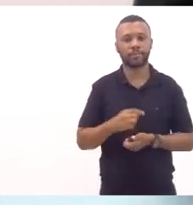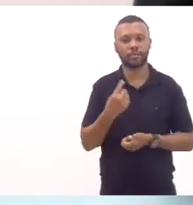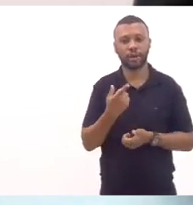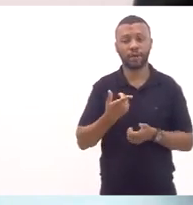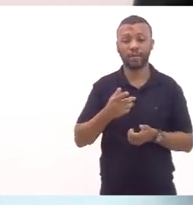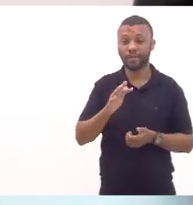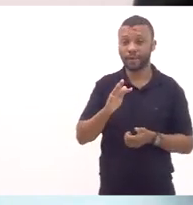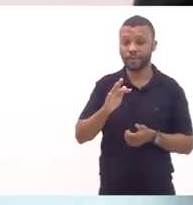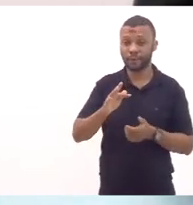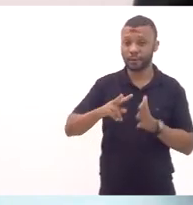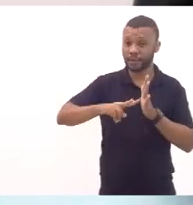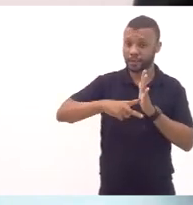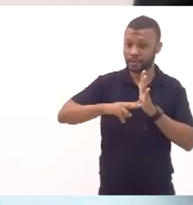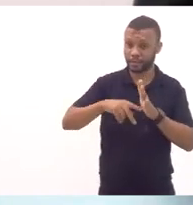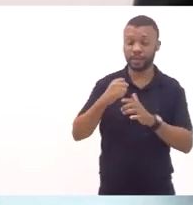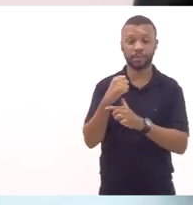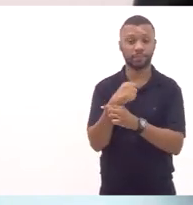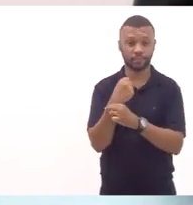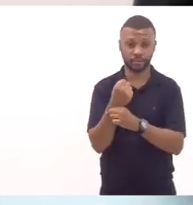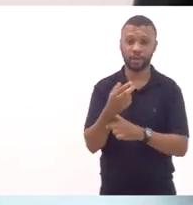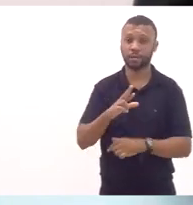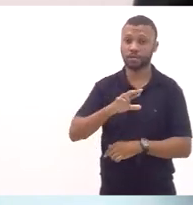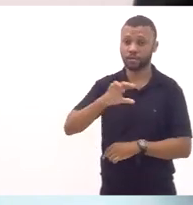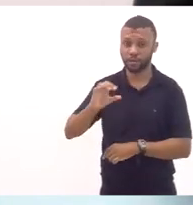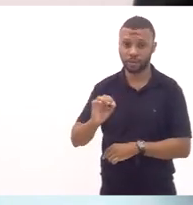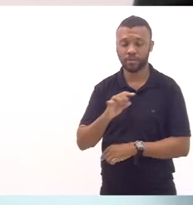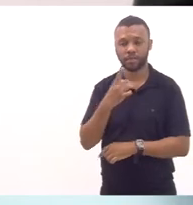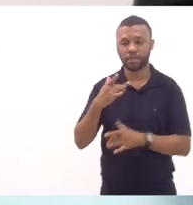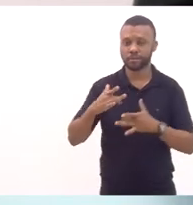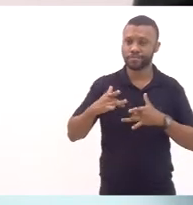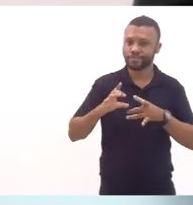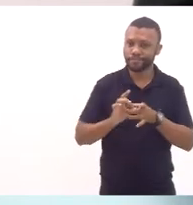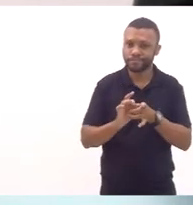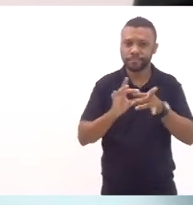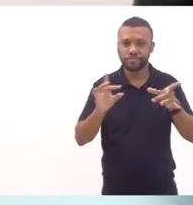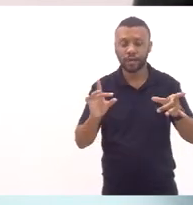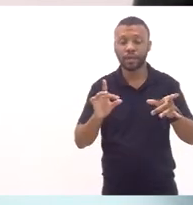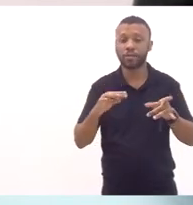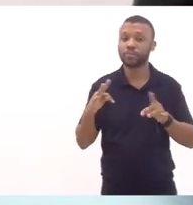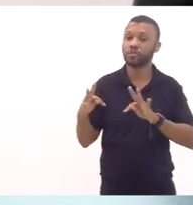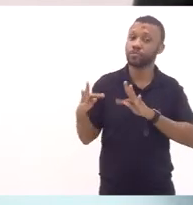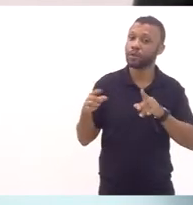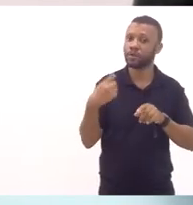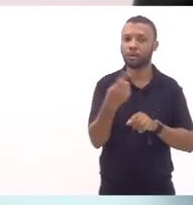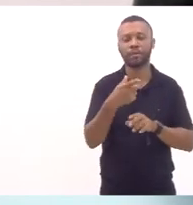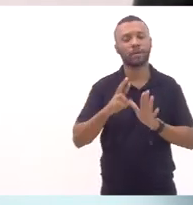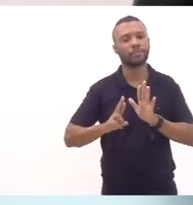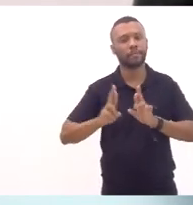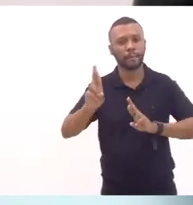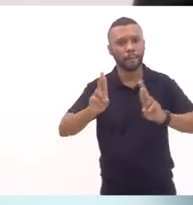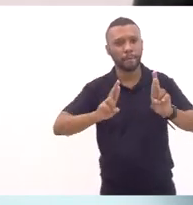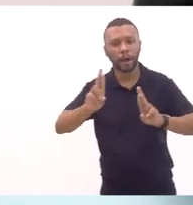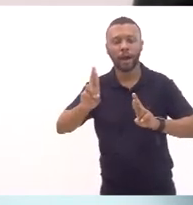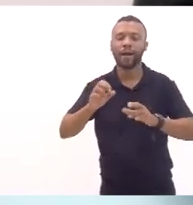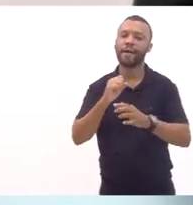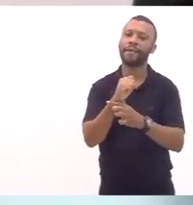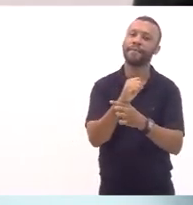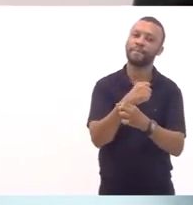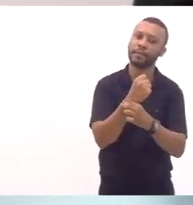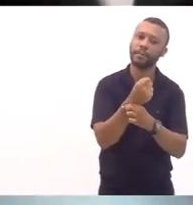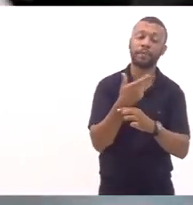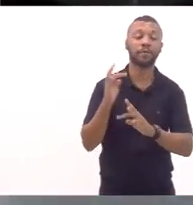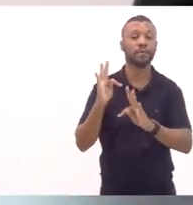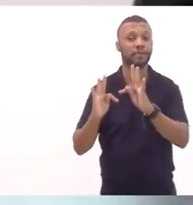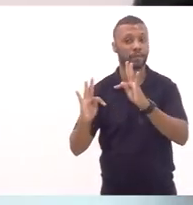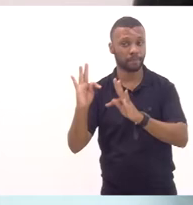à disposição, deputada Mônica Francisco, e toda a nossa representação de fisioterapeutas e terapeutas ocupacionais para lutar junto consigo